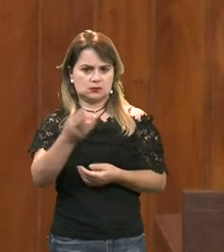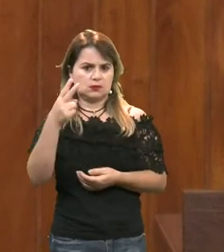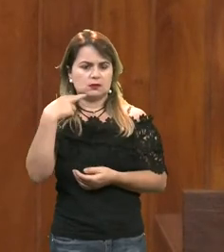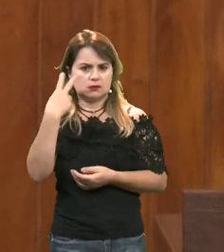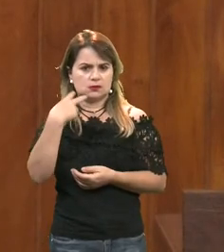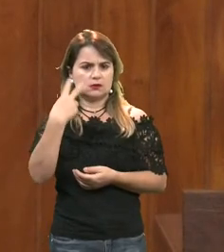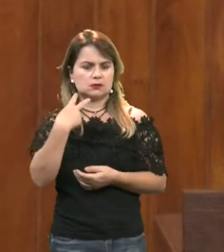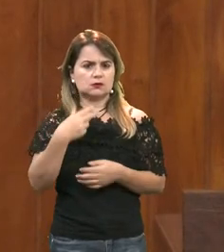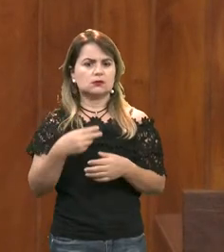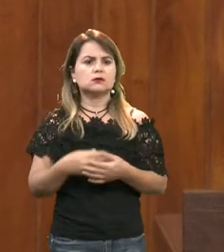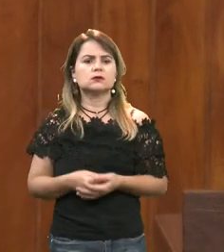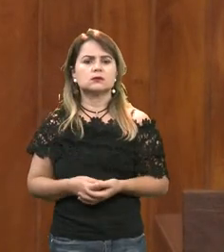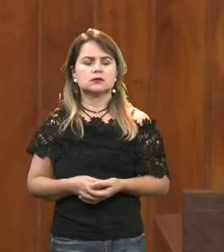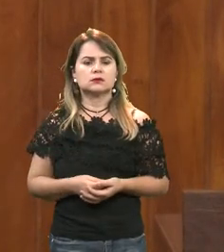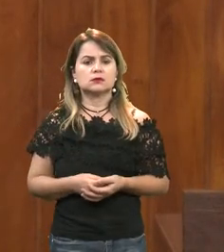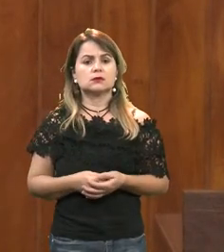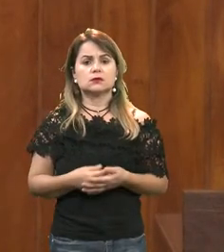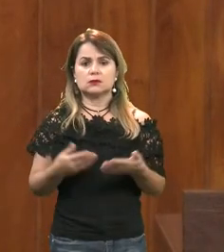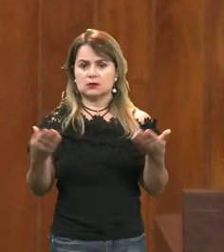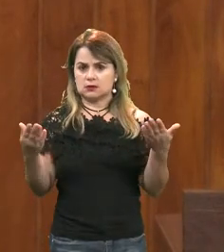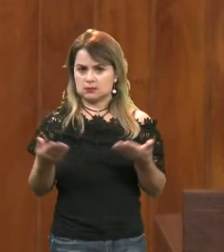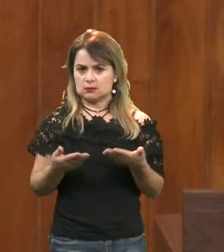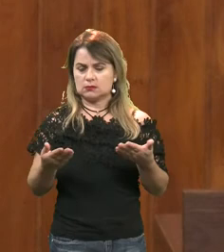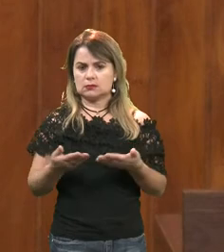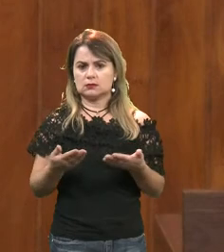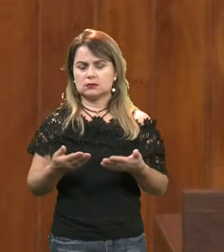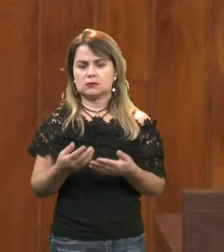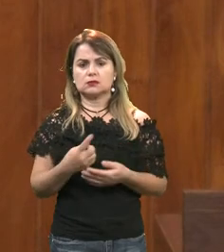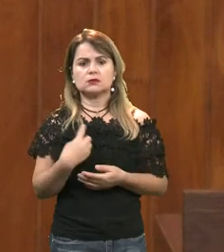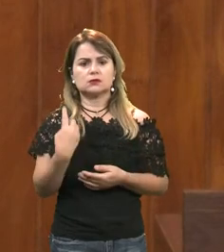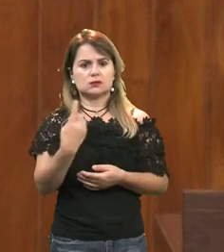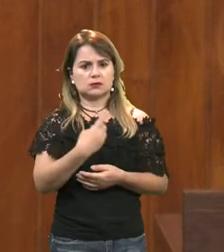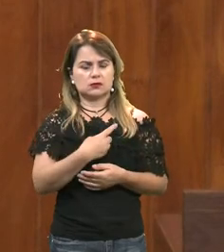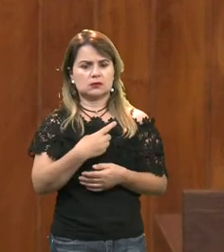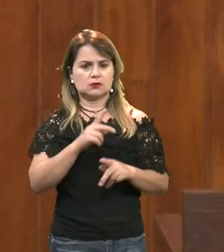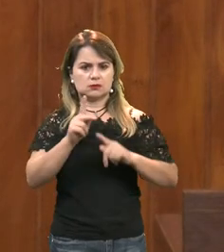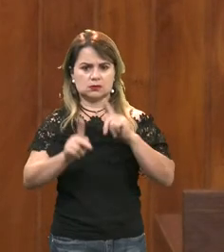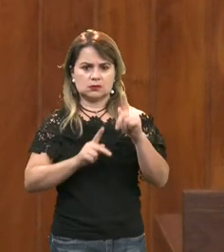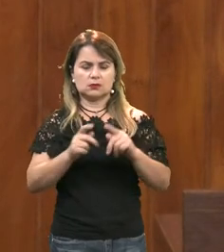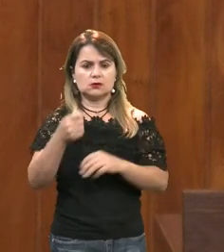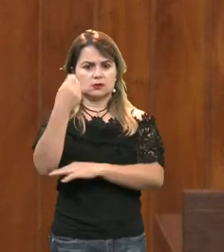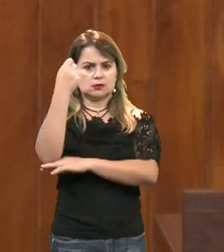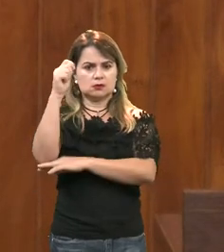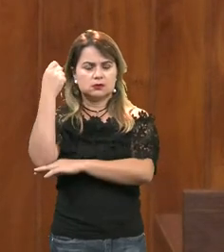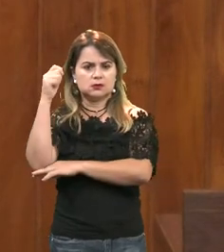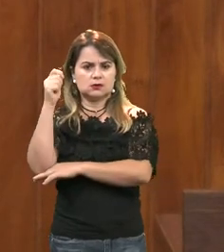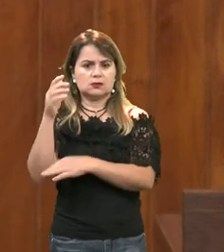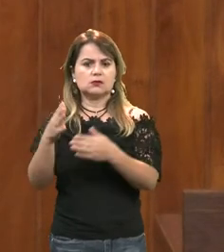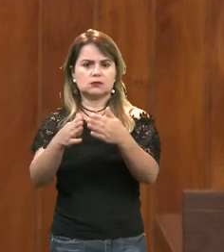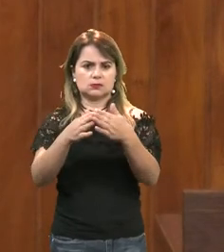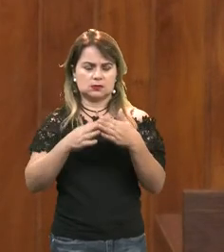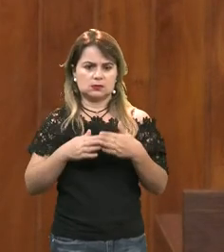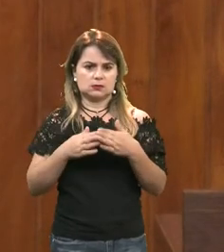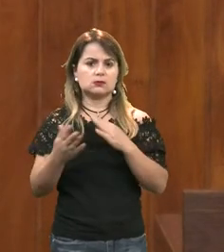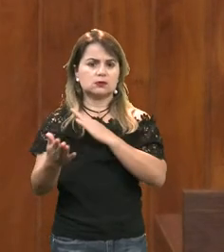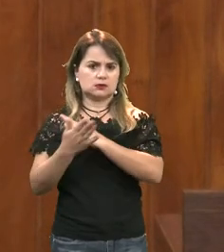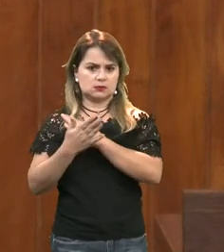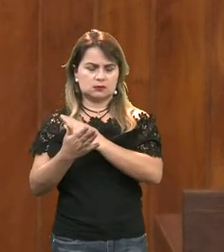Marília. Nesses termos, nós da Associação Malele pedimos vosso deferimento.